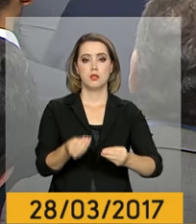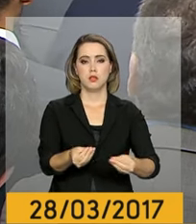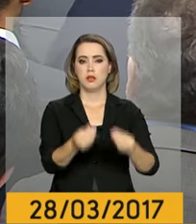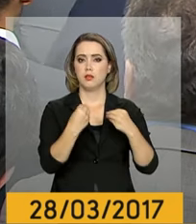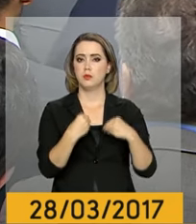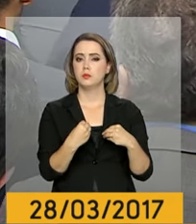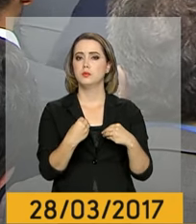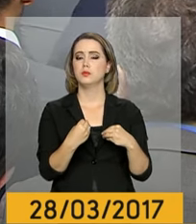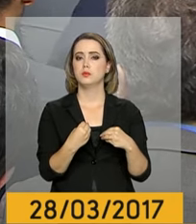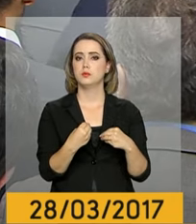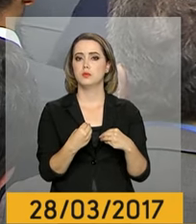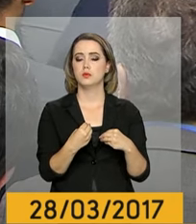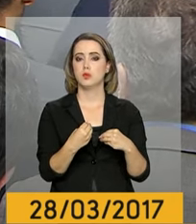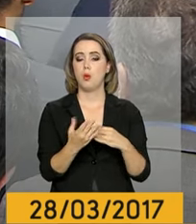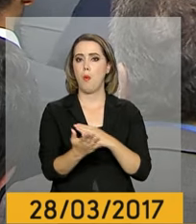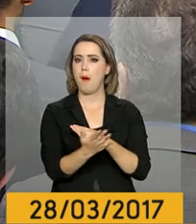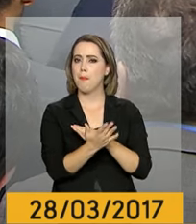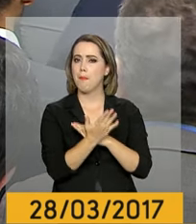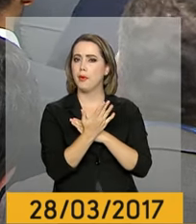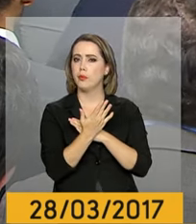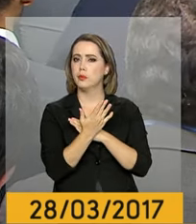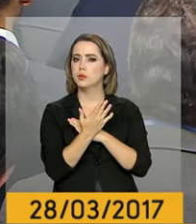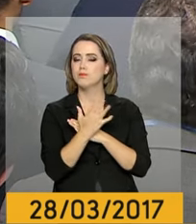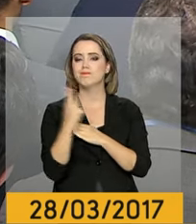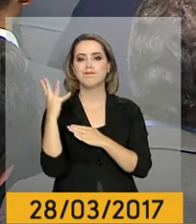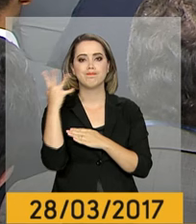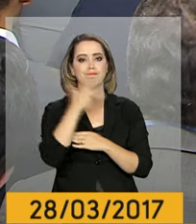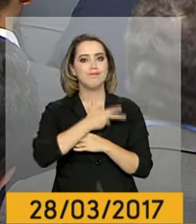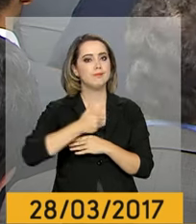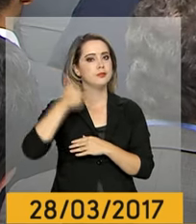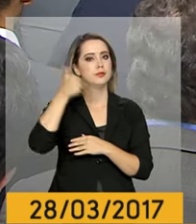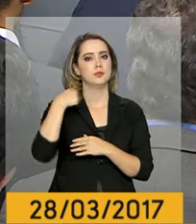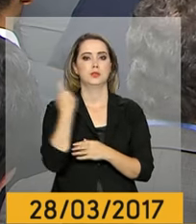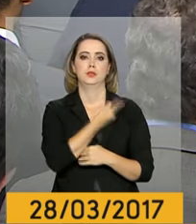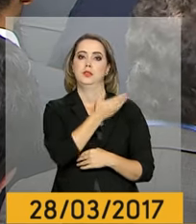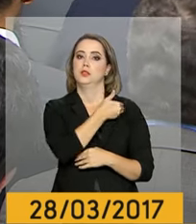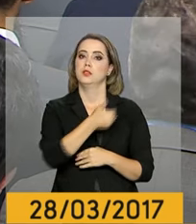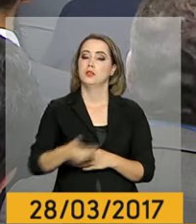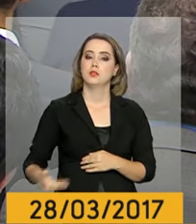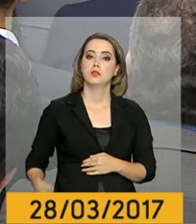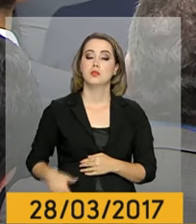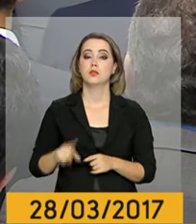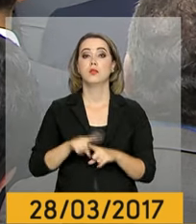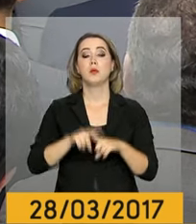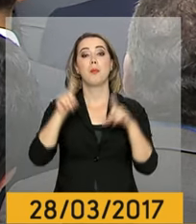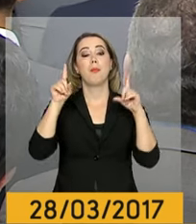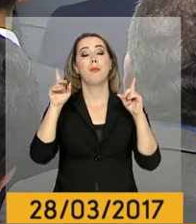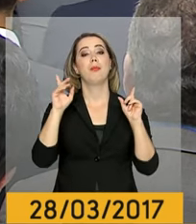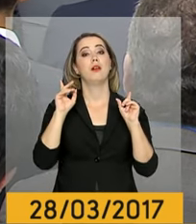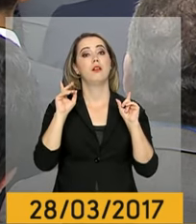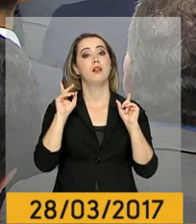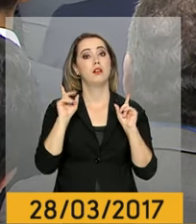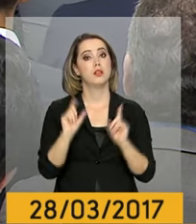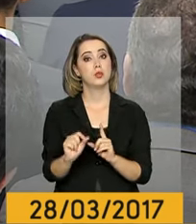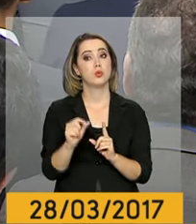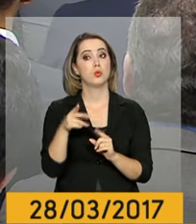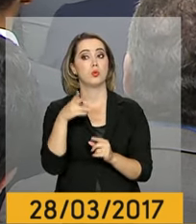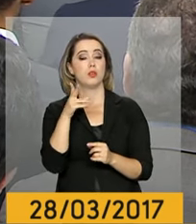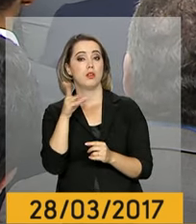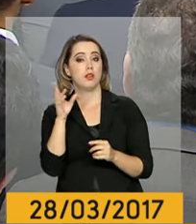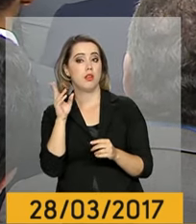imprestado um apoio inestimável ao nosso governo mais do que agilizar